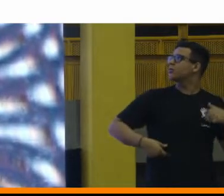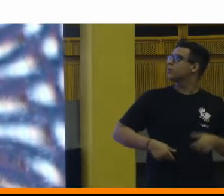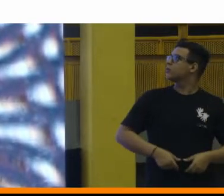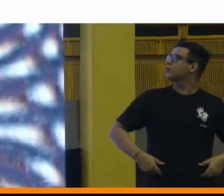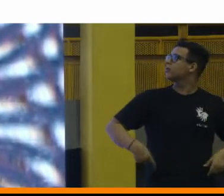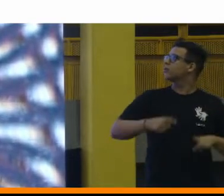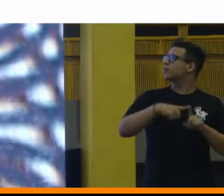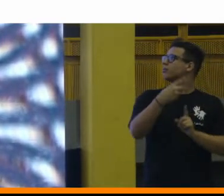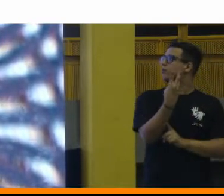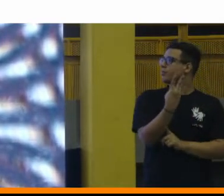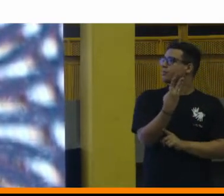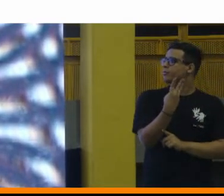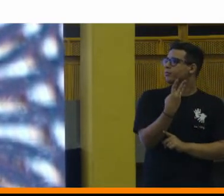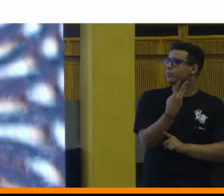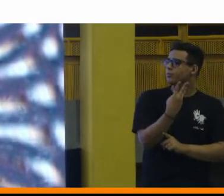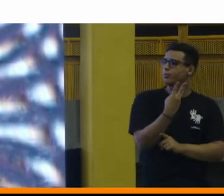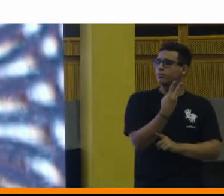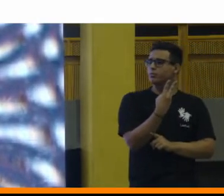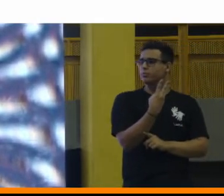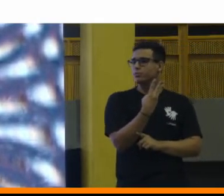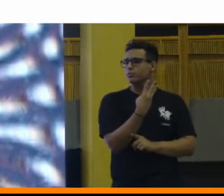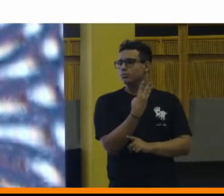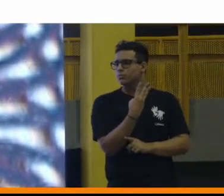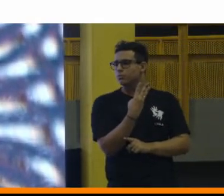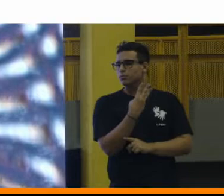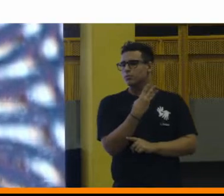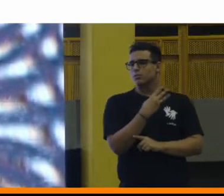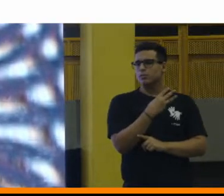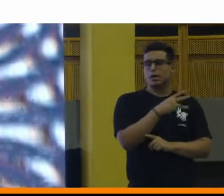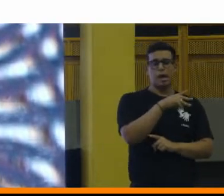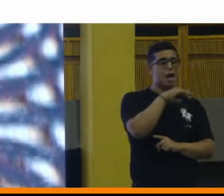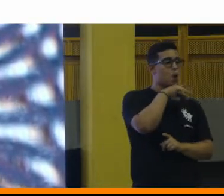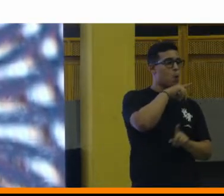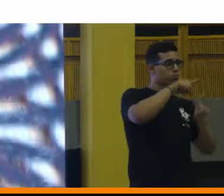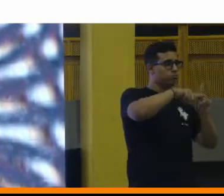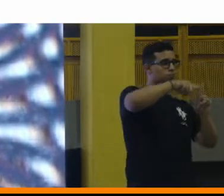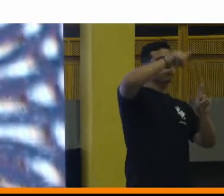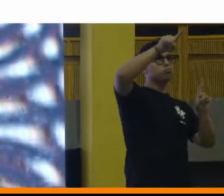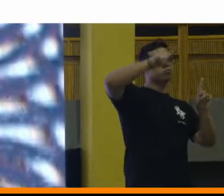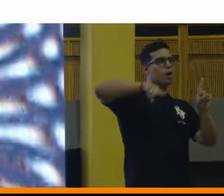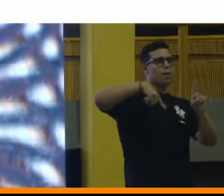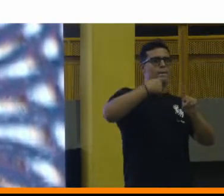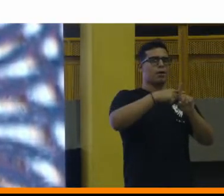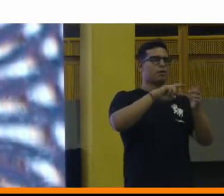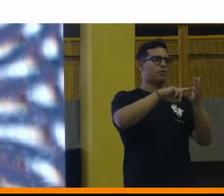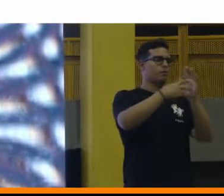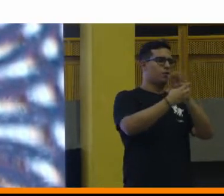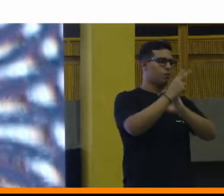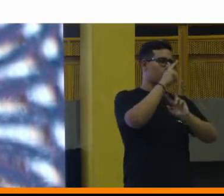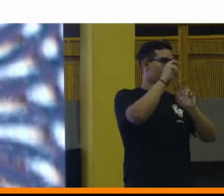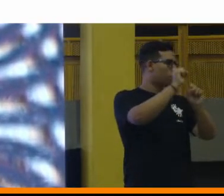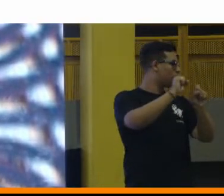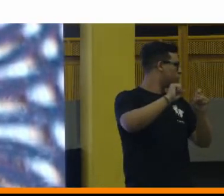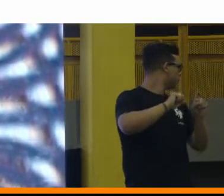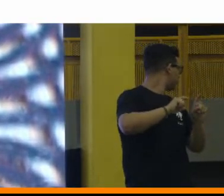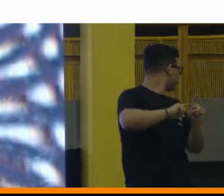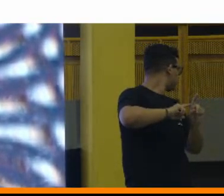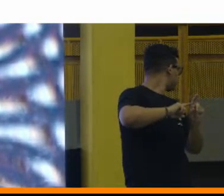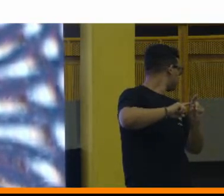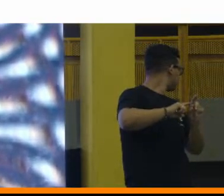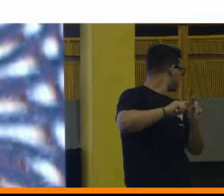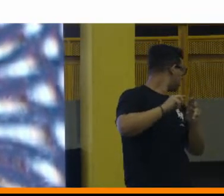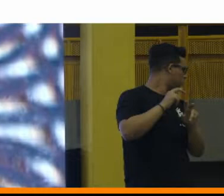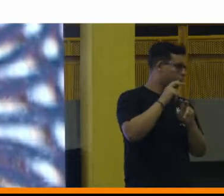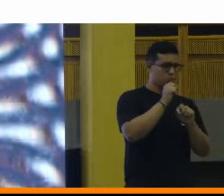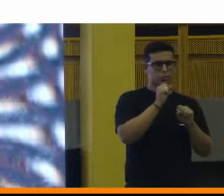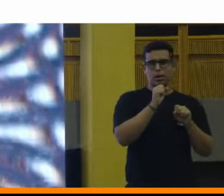É muito ruim uma aceleração grande, porque significa uma força grande. Qual é o menor? É esse aí, com